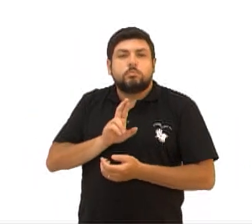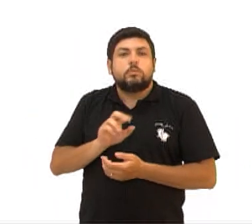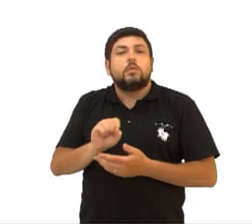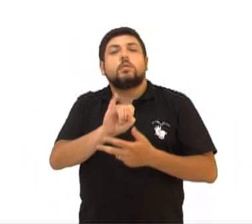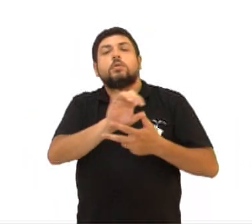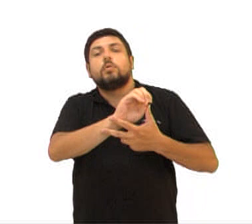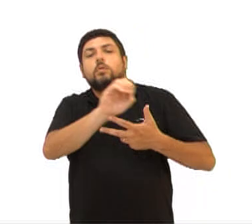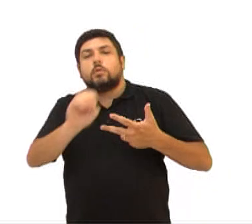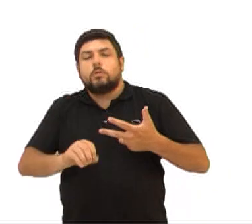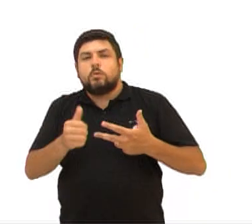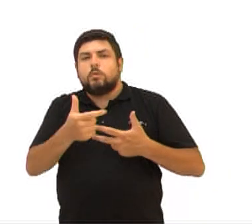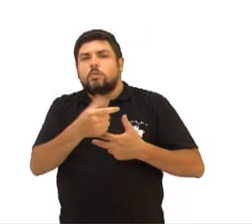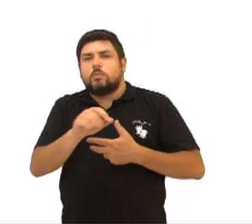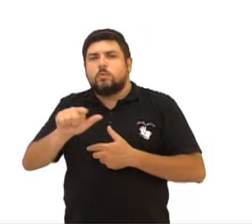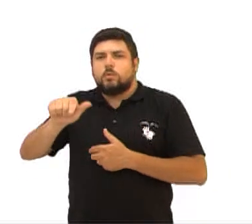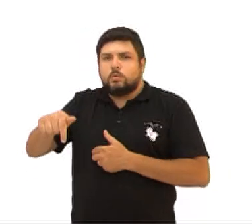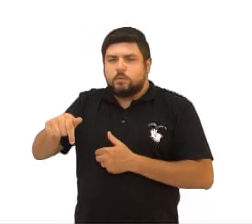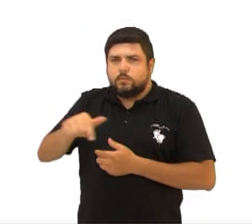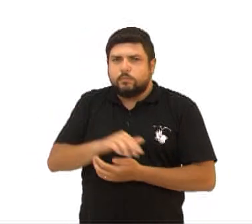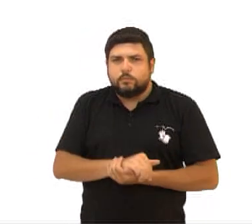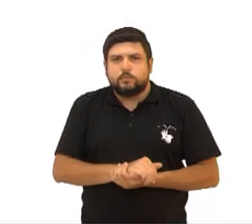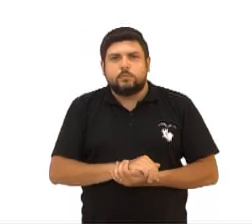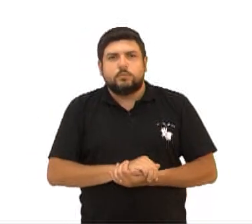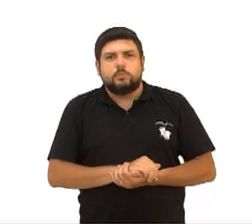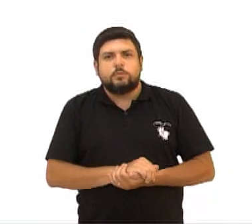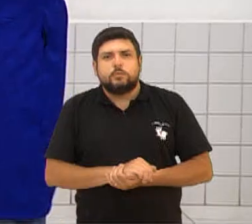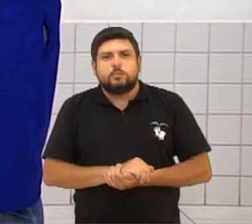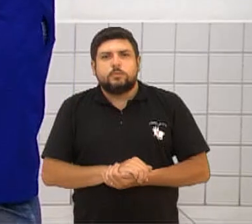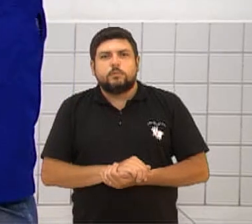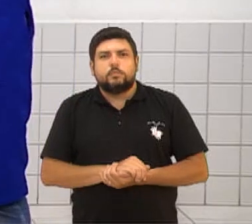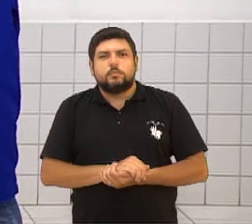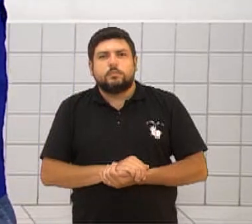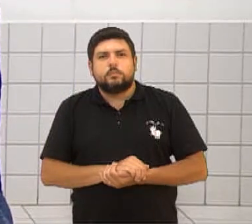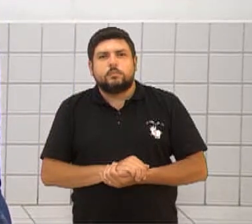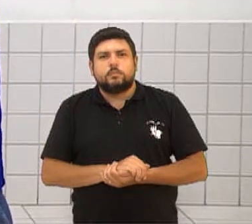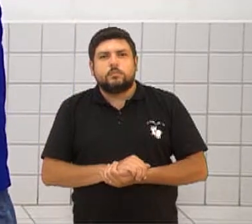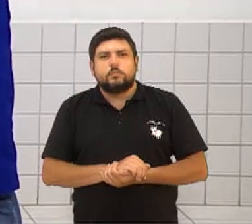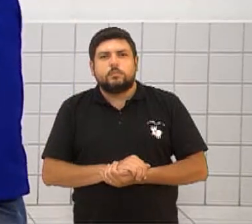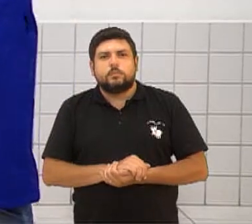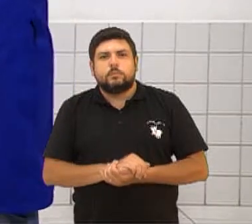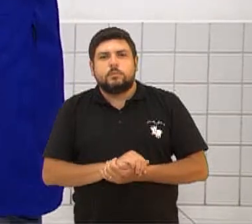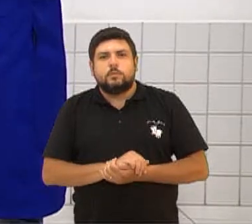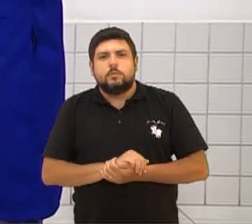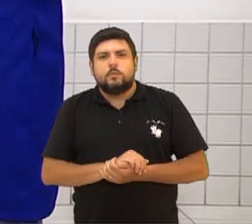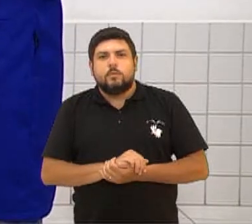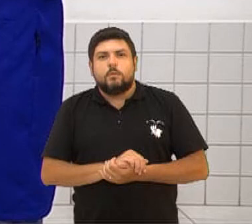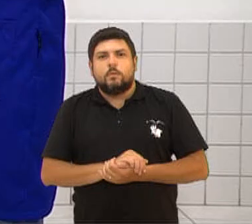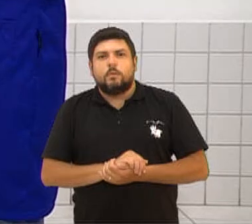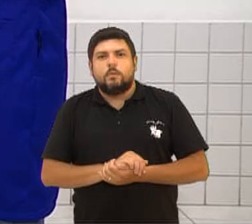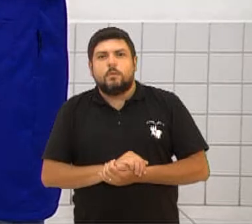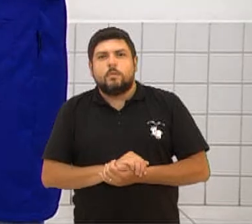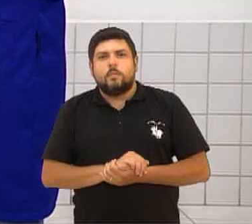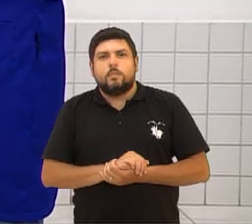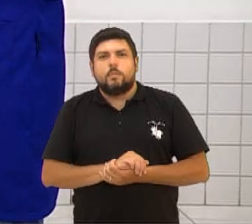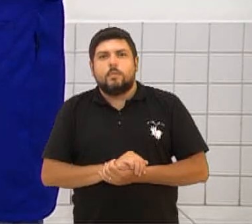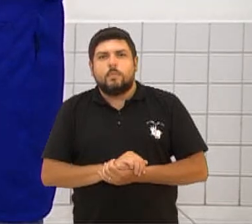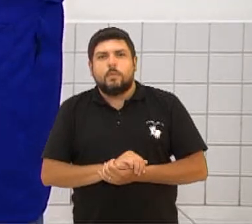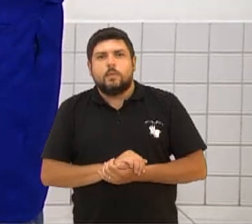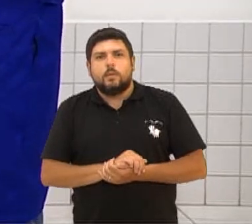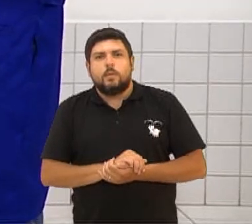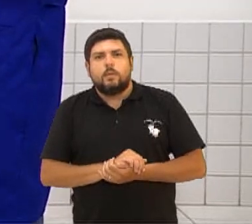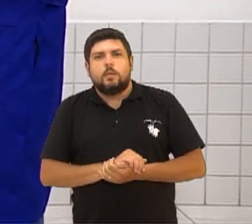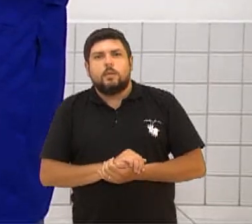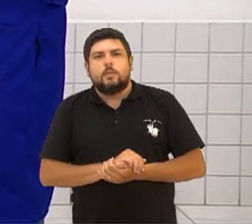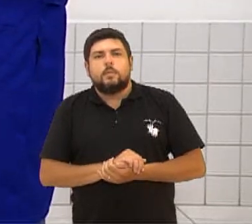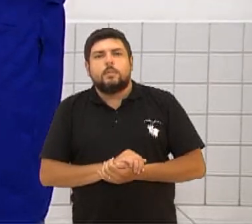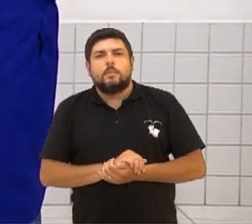Enem de 2017? Isso é uma questão de Enem. Como a gente está aí com o nosso tempo aí, né, professor? Vamos explicar para o